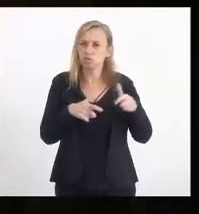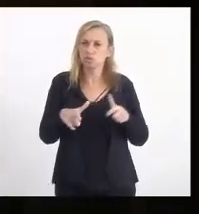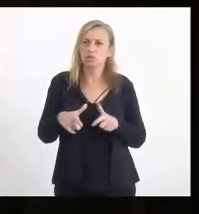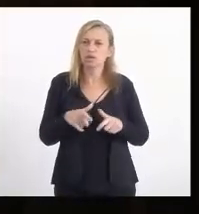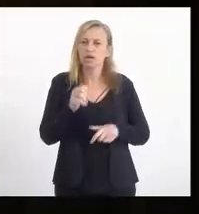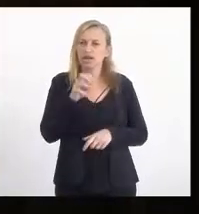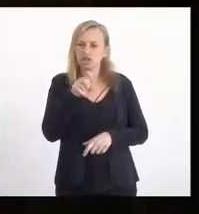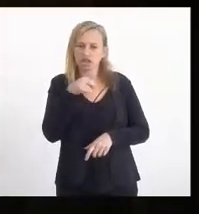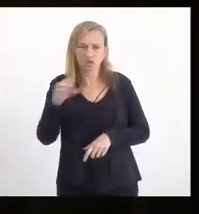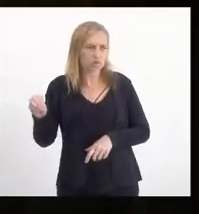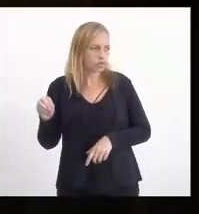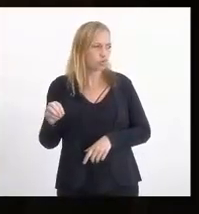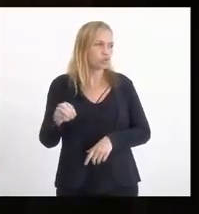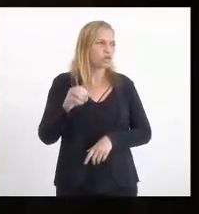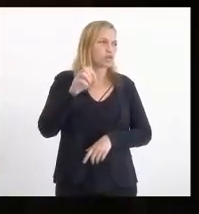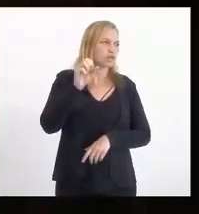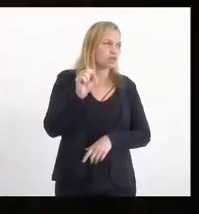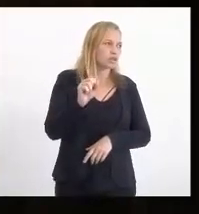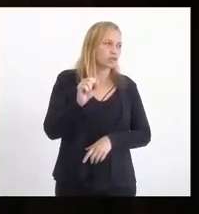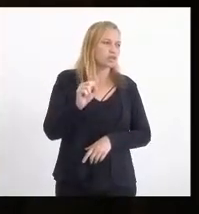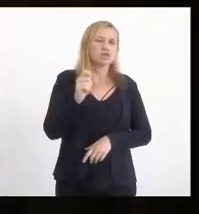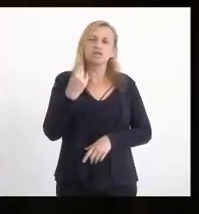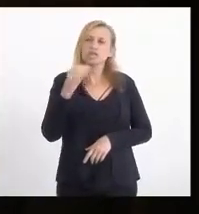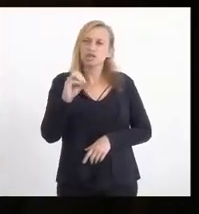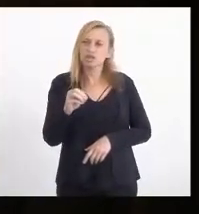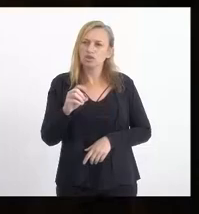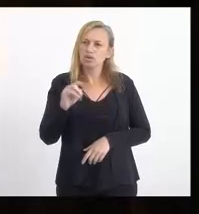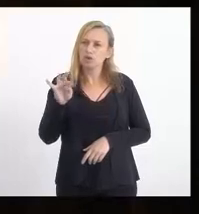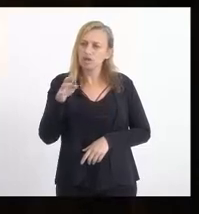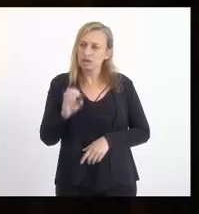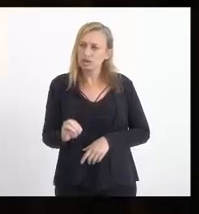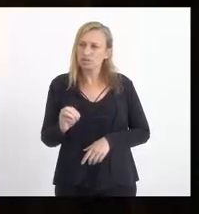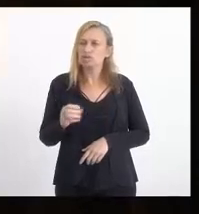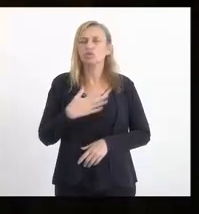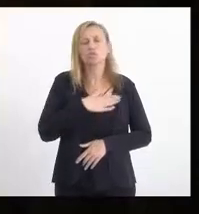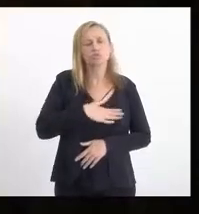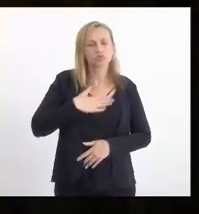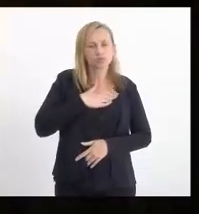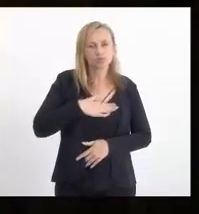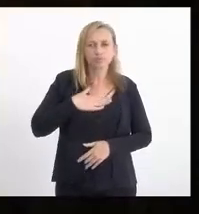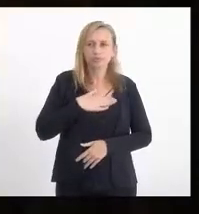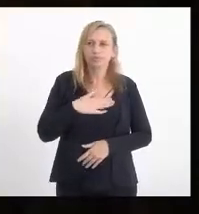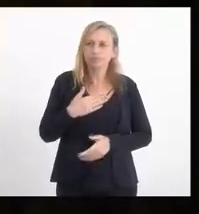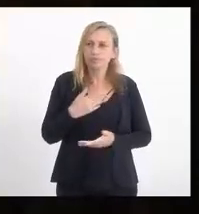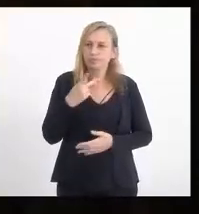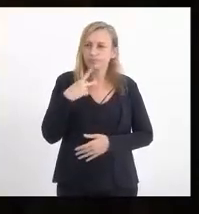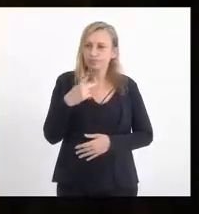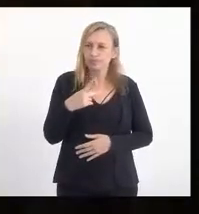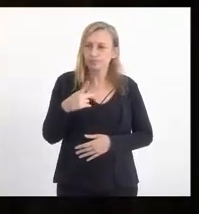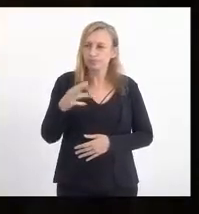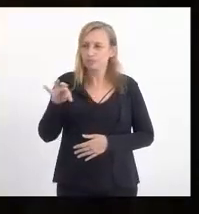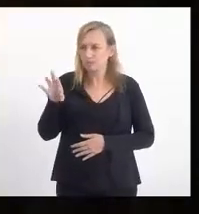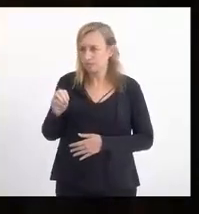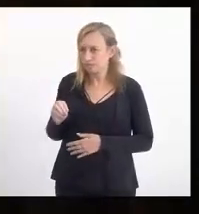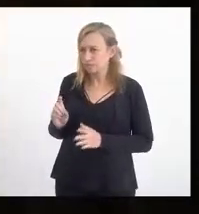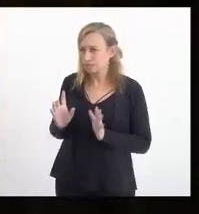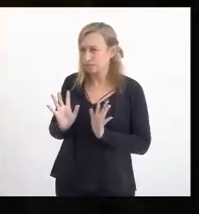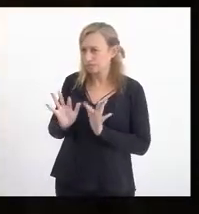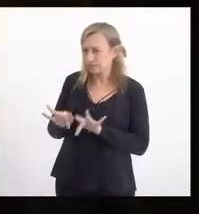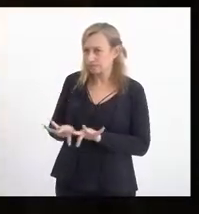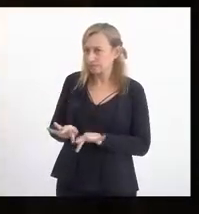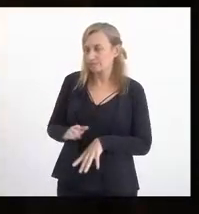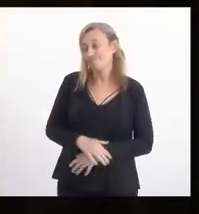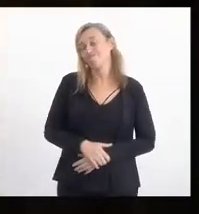Adilson Sérgio Aureliano também nos cumprimentos bem Eu gostaria de começar por onde o Marcelo terminou